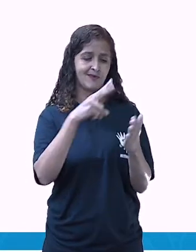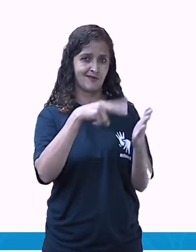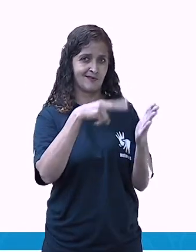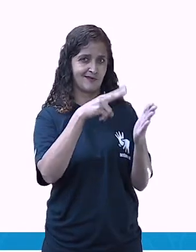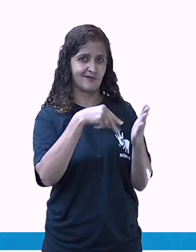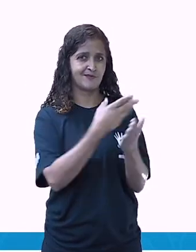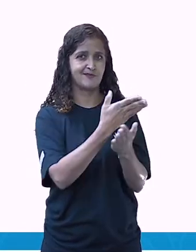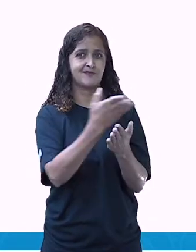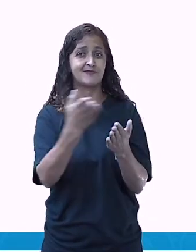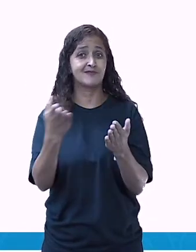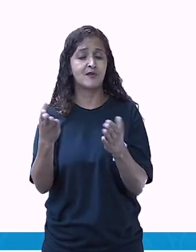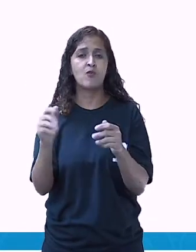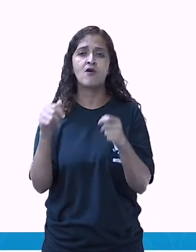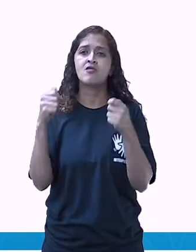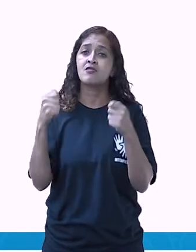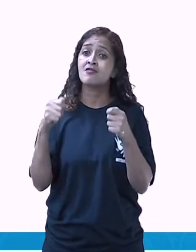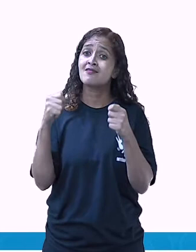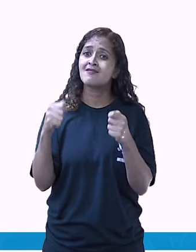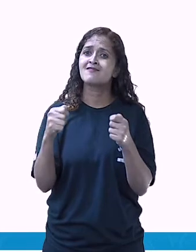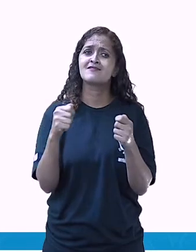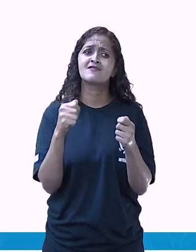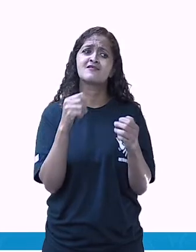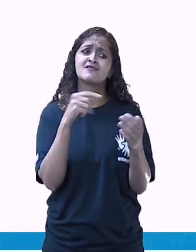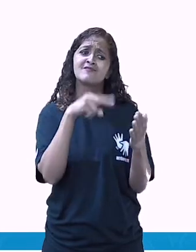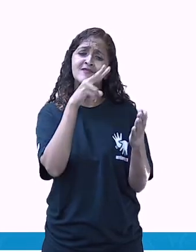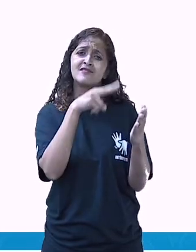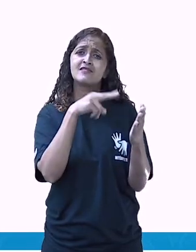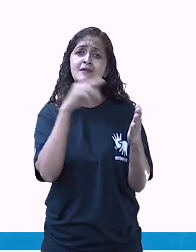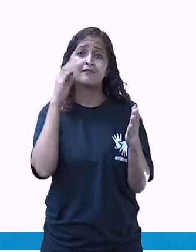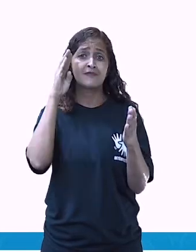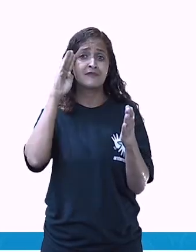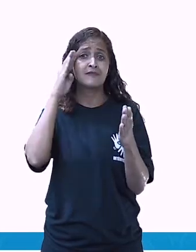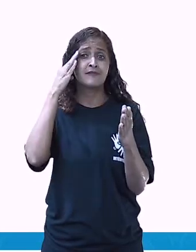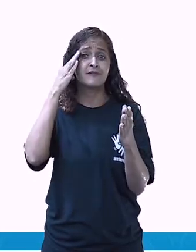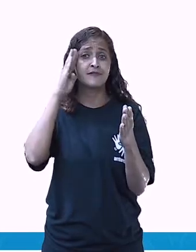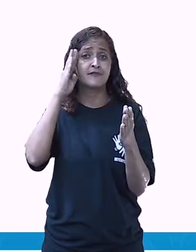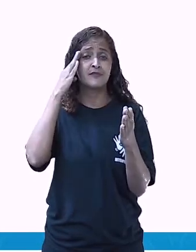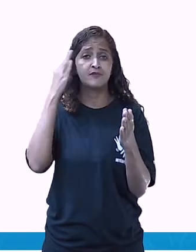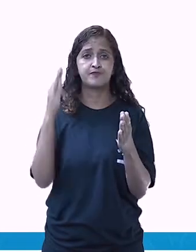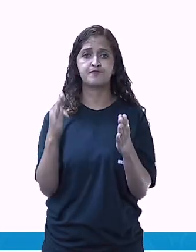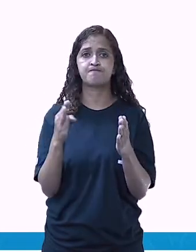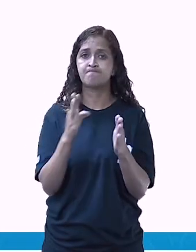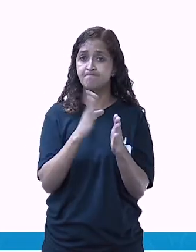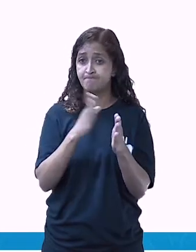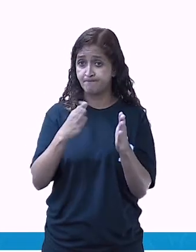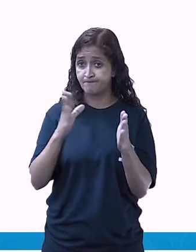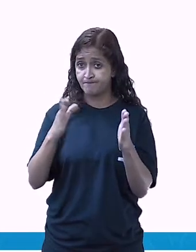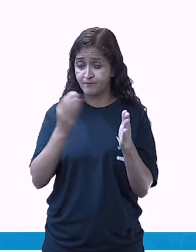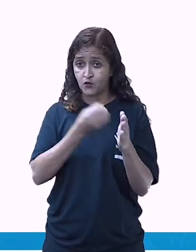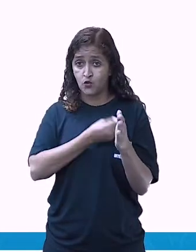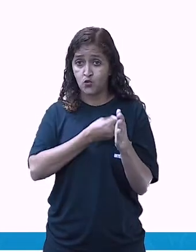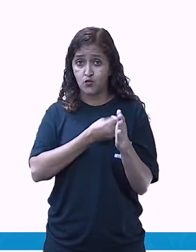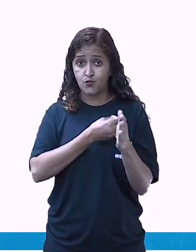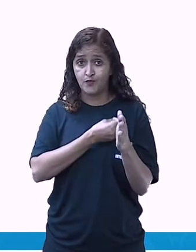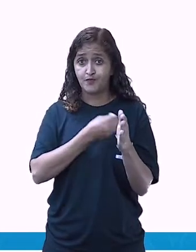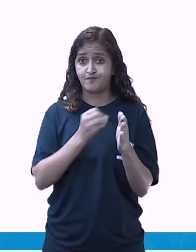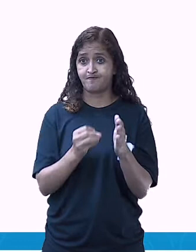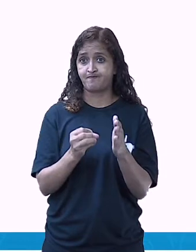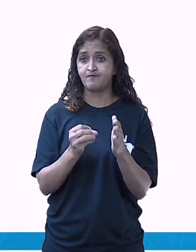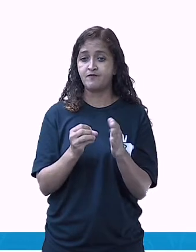aí, a leitura, tá bom? Então, vamos lá, ó. Enumere os balões em ordem